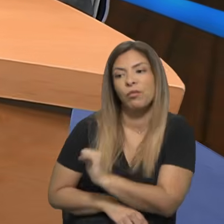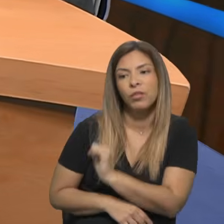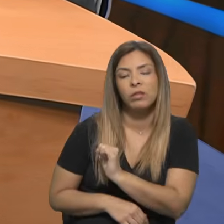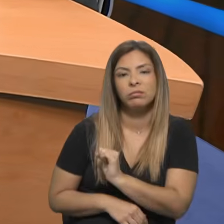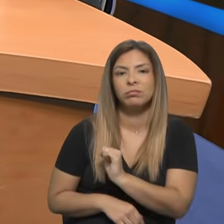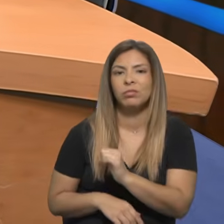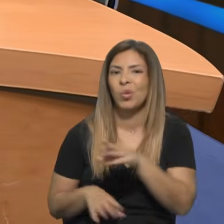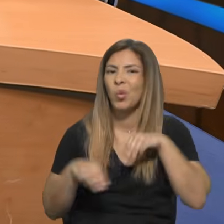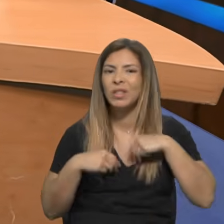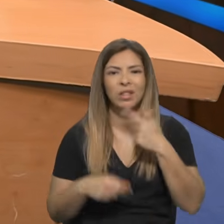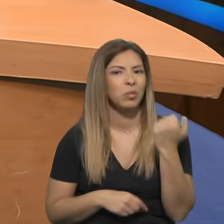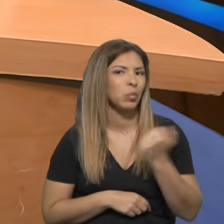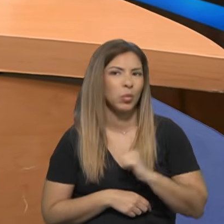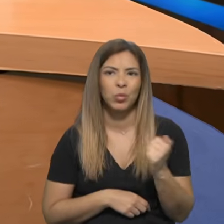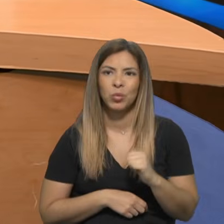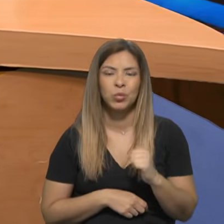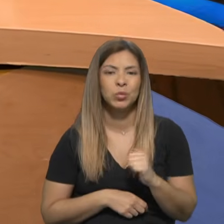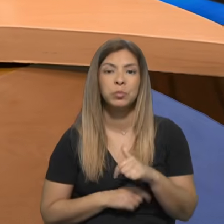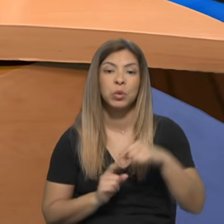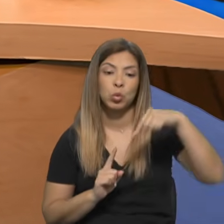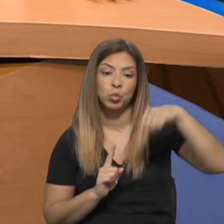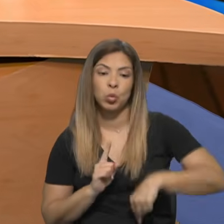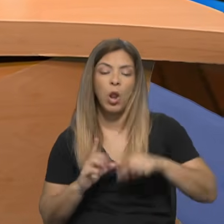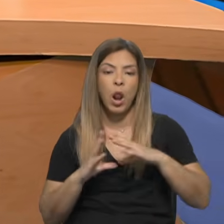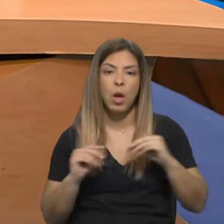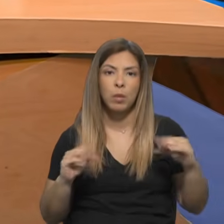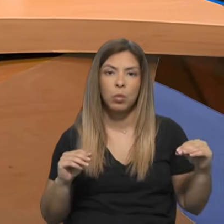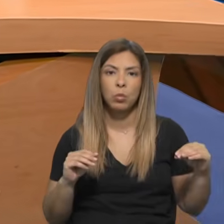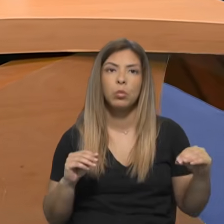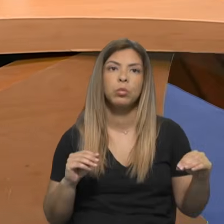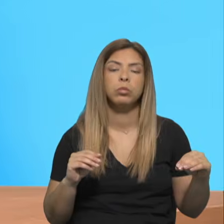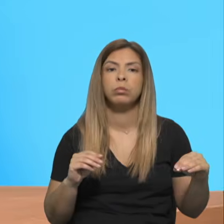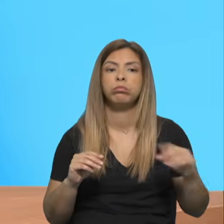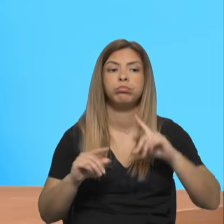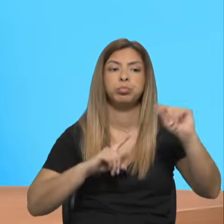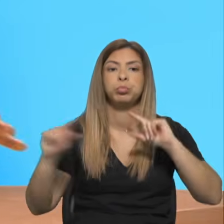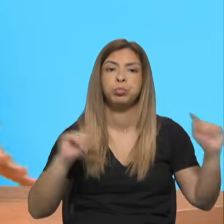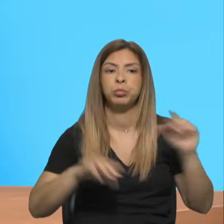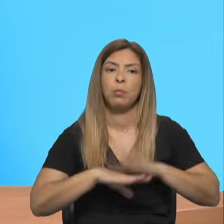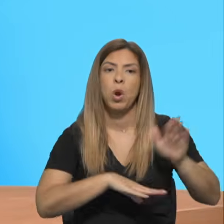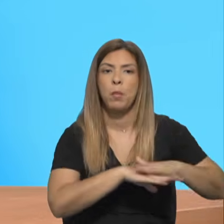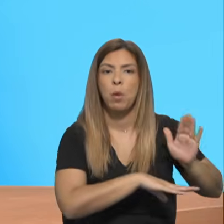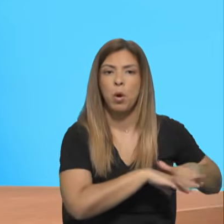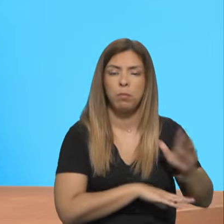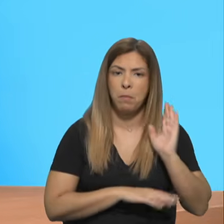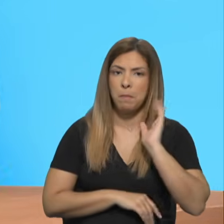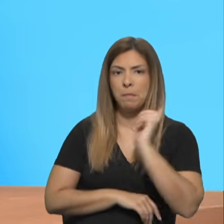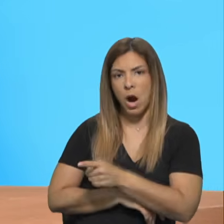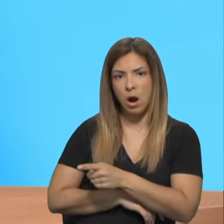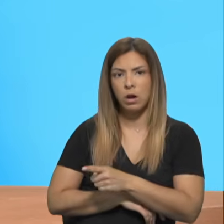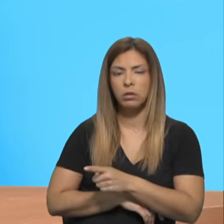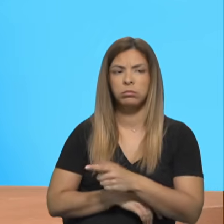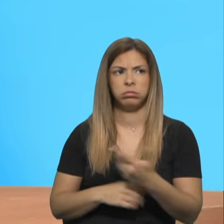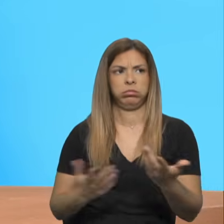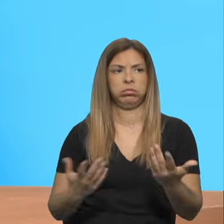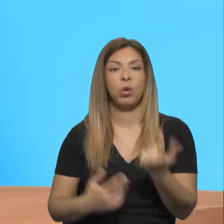Quer dizer que as pessoas do sul do Líbano têm de se afastar dessa região e fala-se num milhão